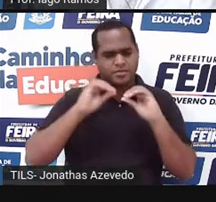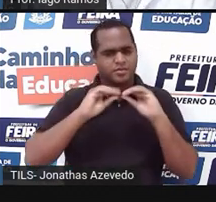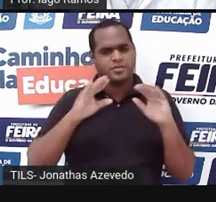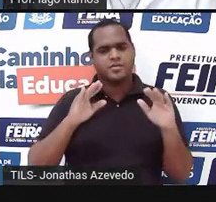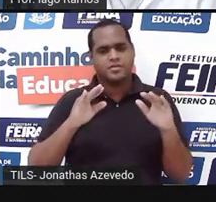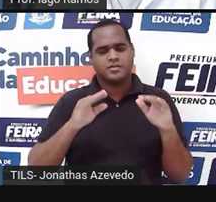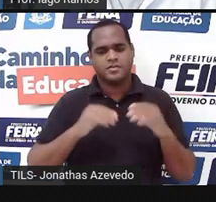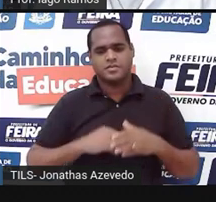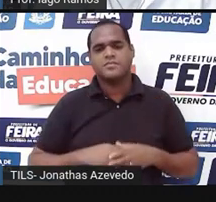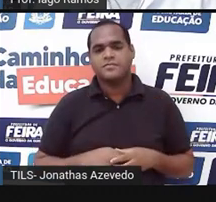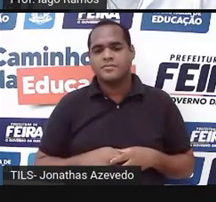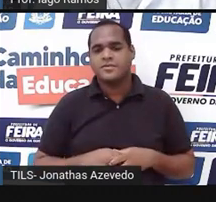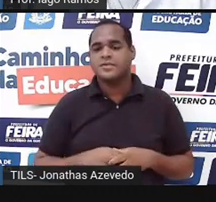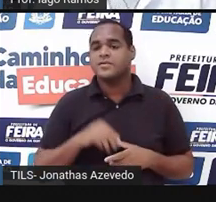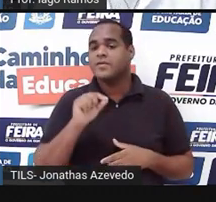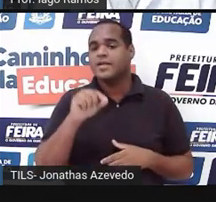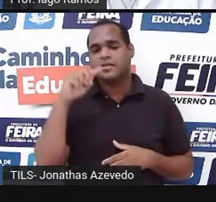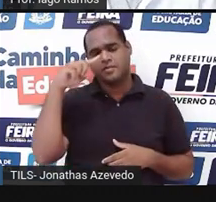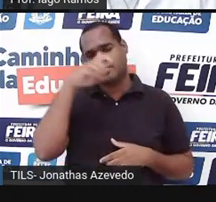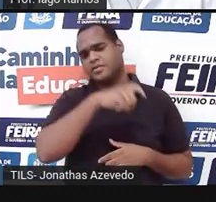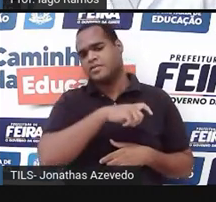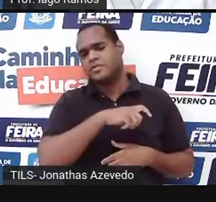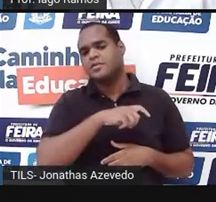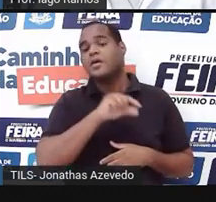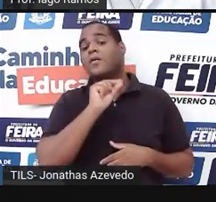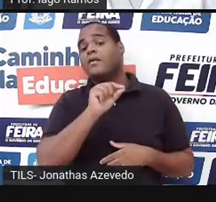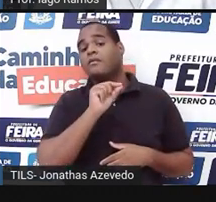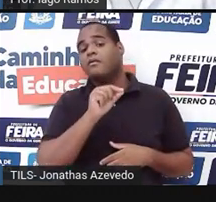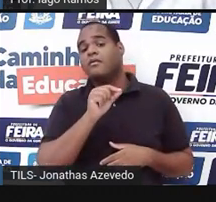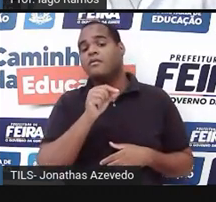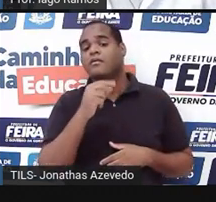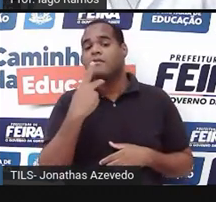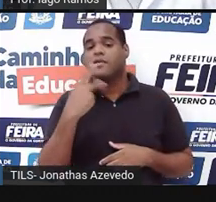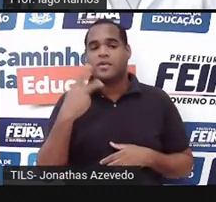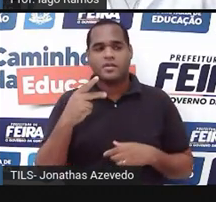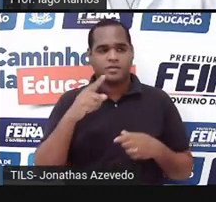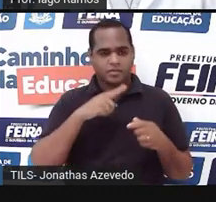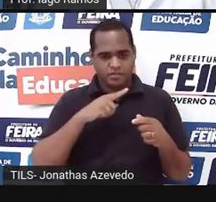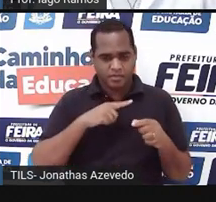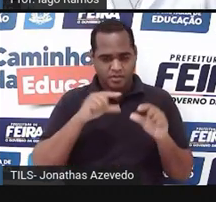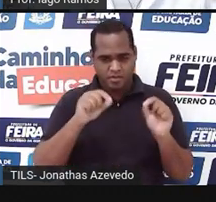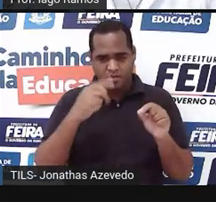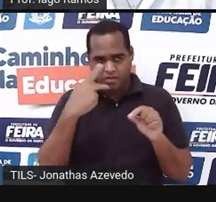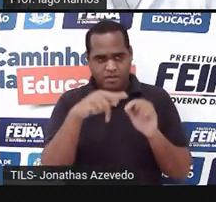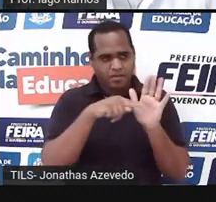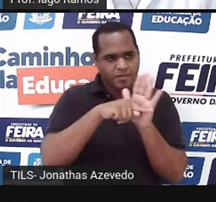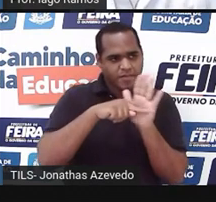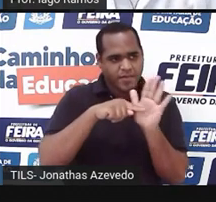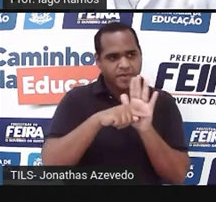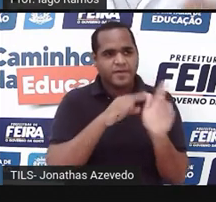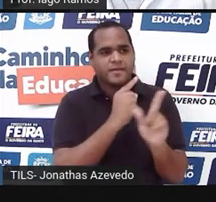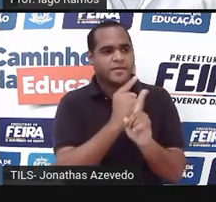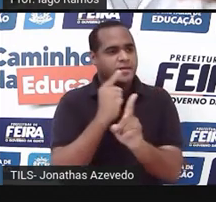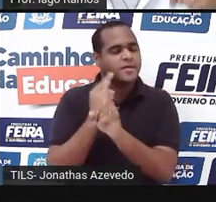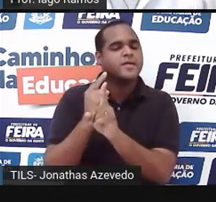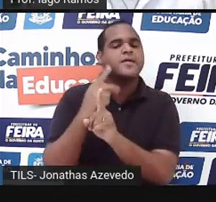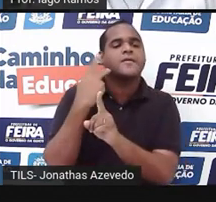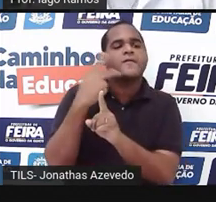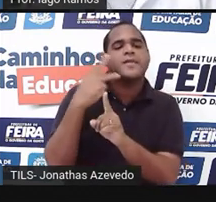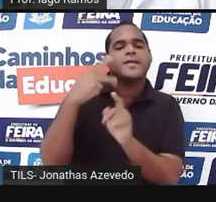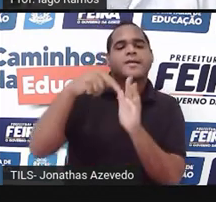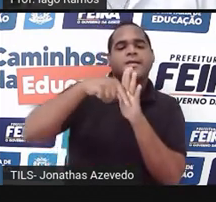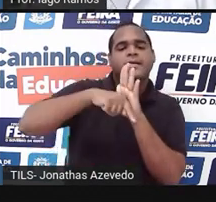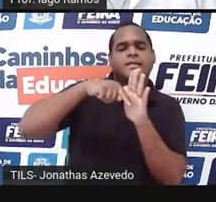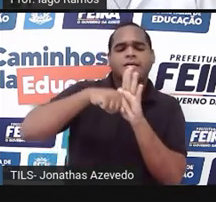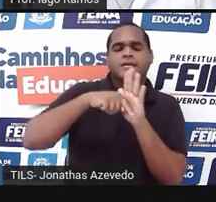onde é que tava a sua dificuldade certo e quando você fizer isso você está avaliando o você mesmo